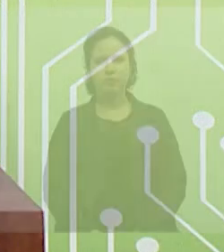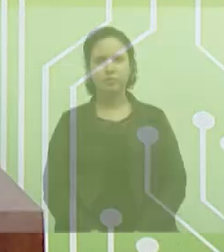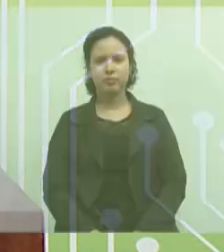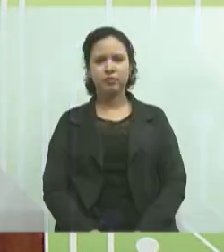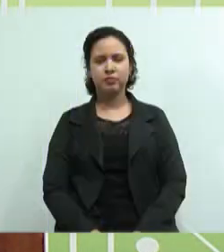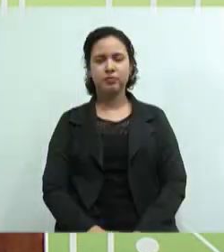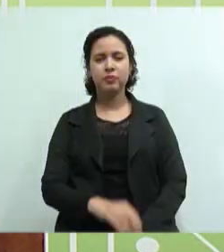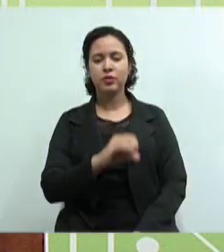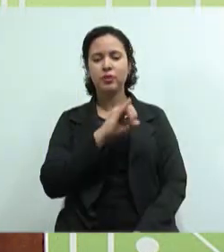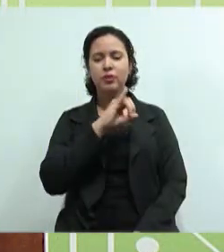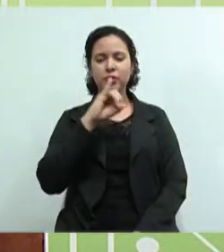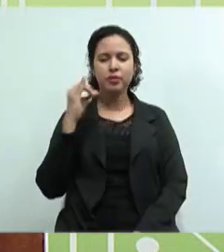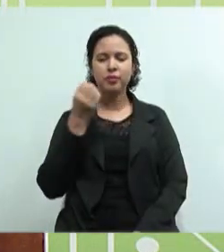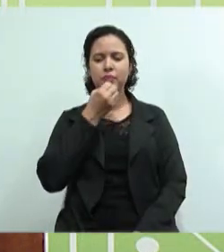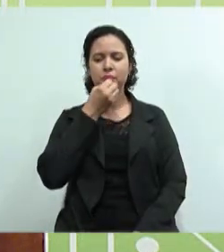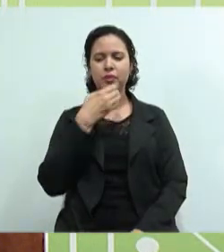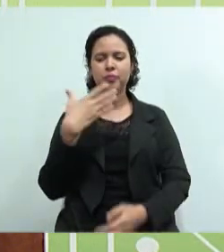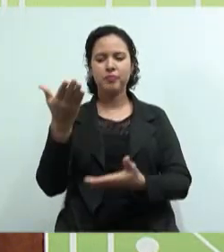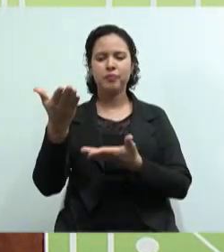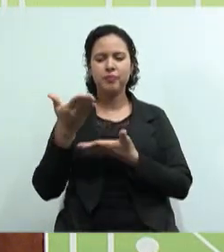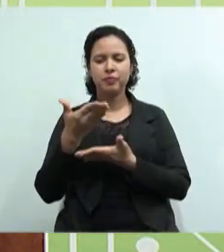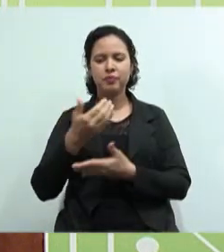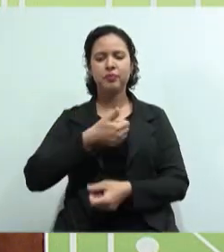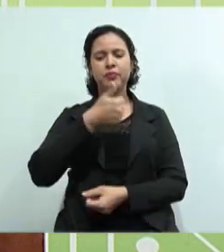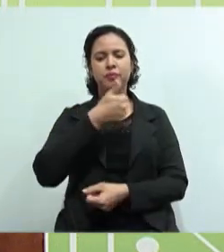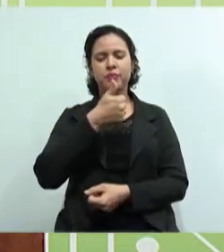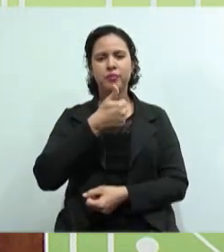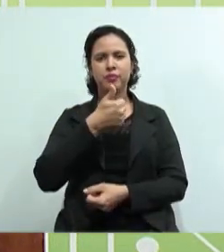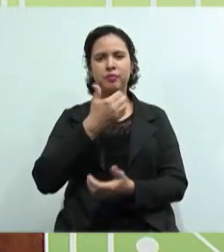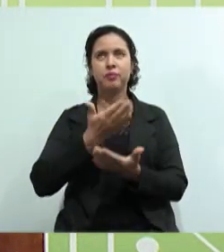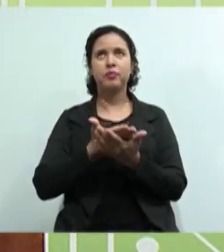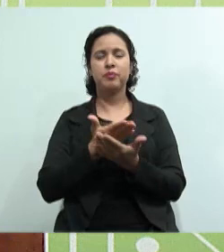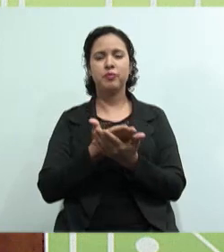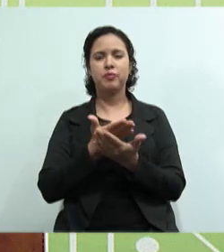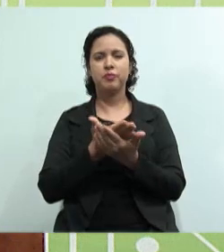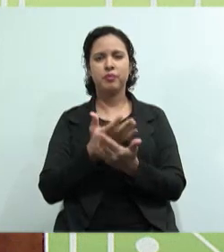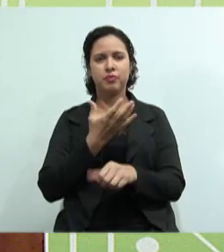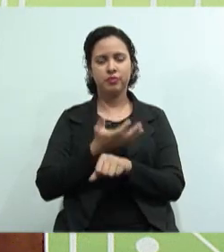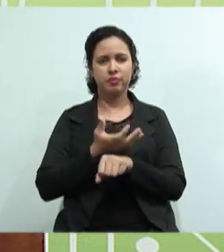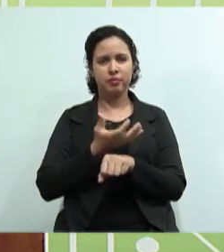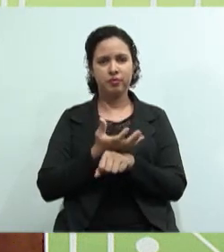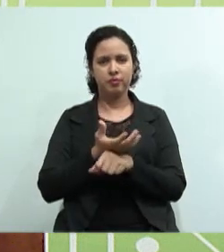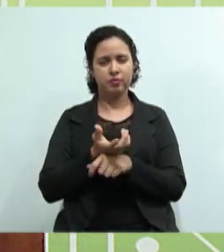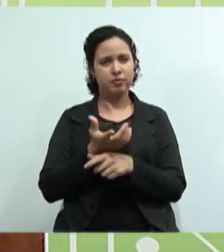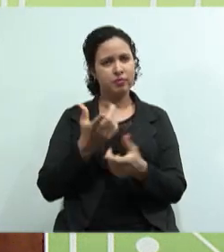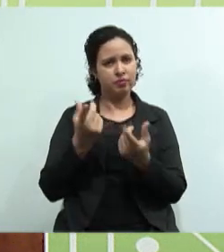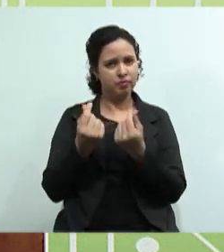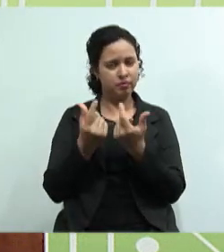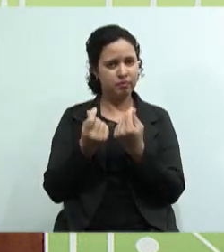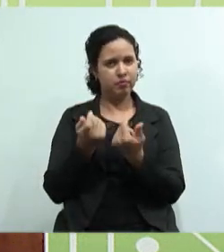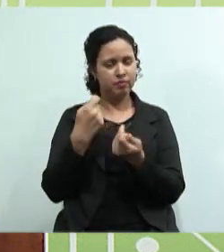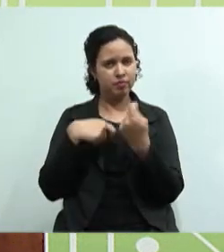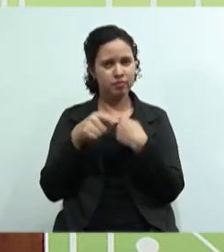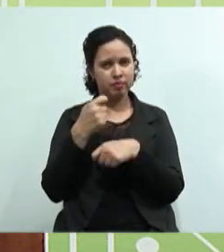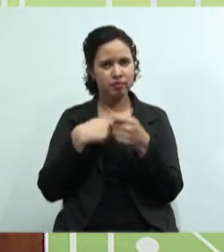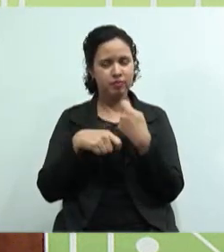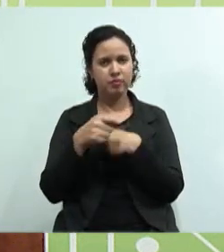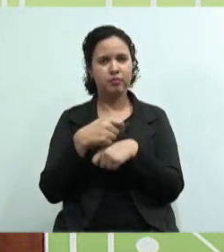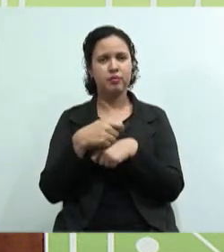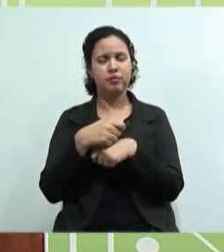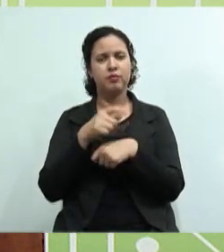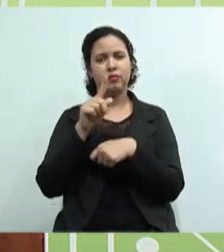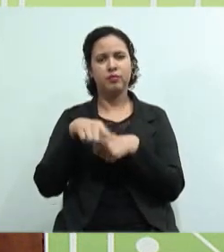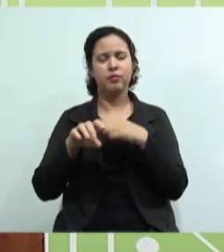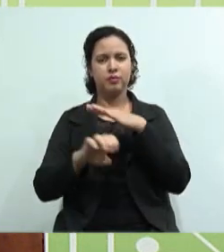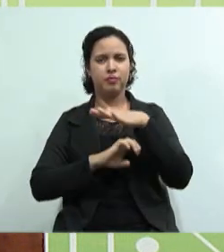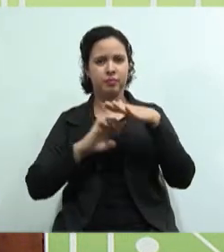Olá, sejam bem-vindos à nossa primeira aula da disciplina de Contabilidade de Empresas